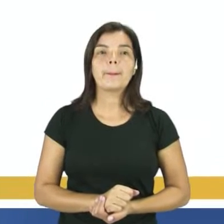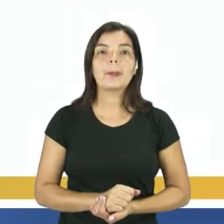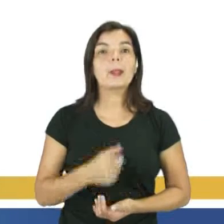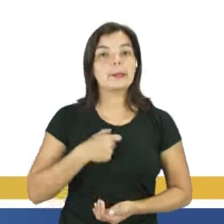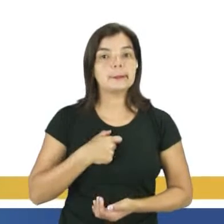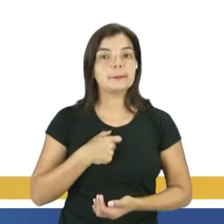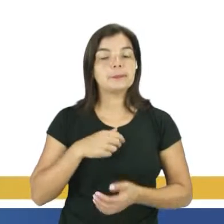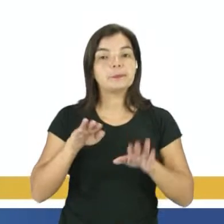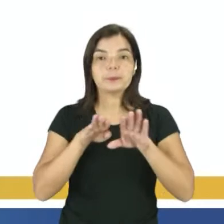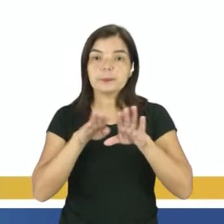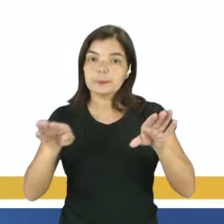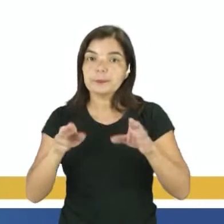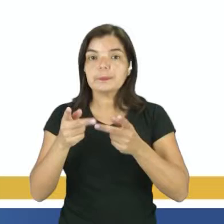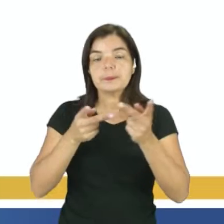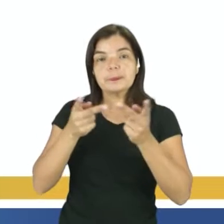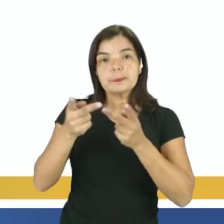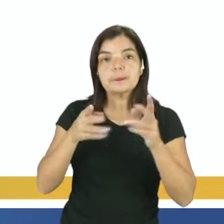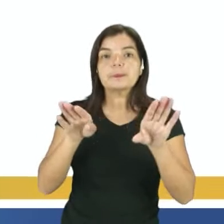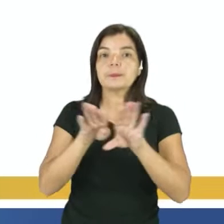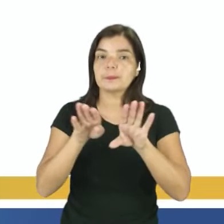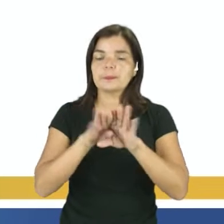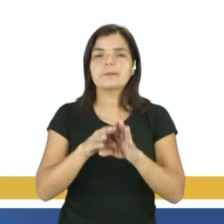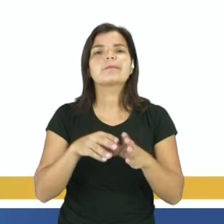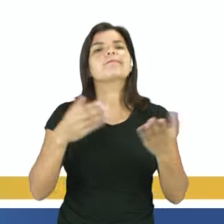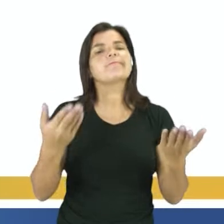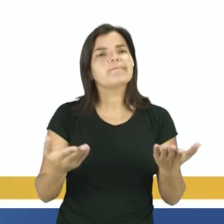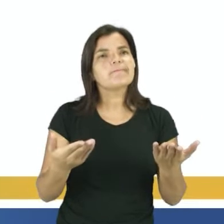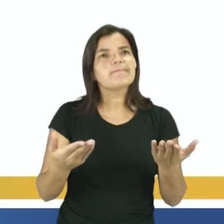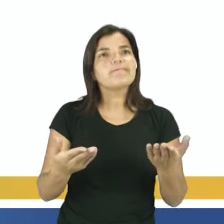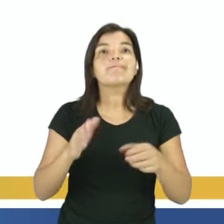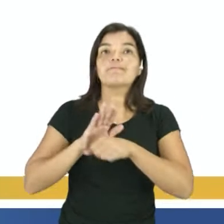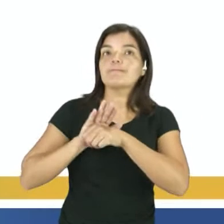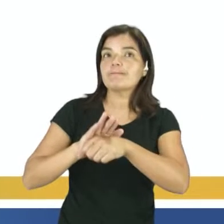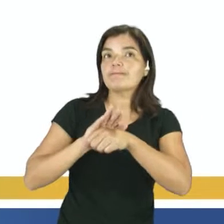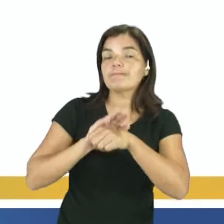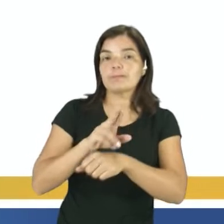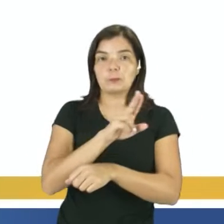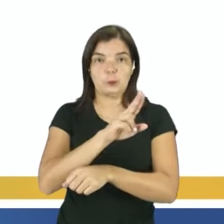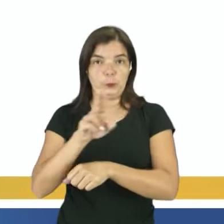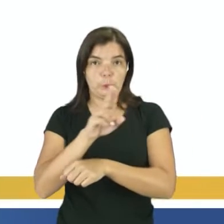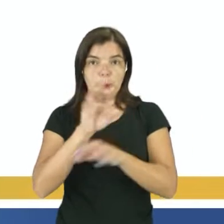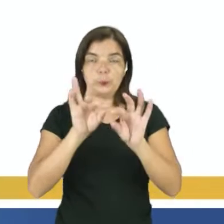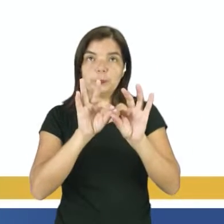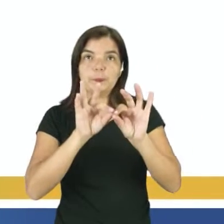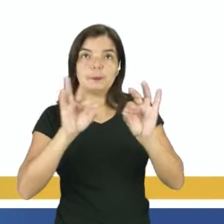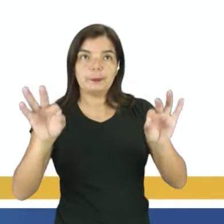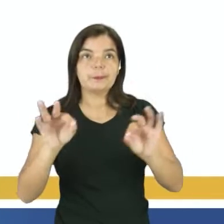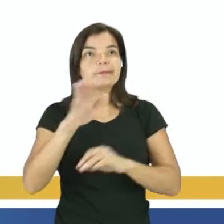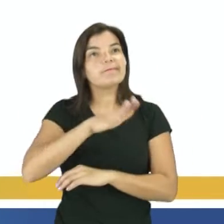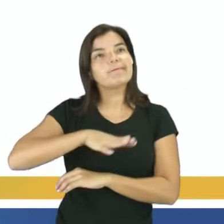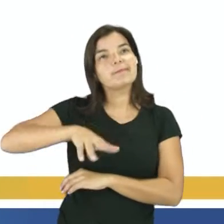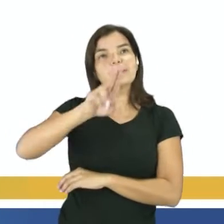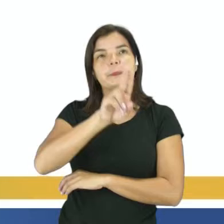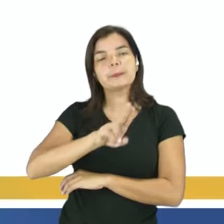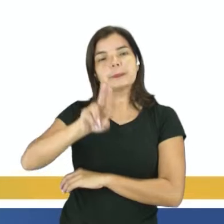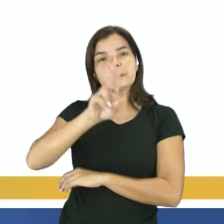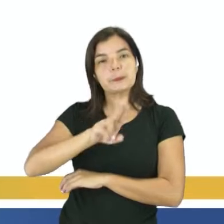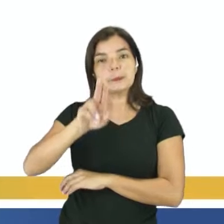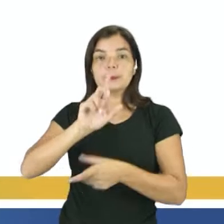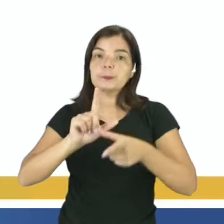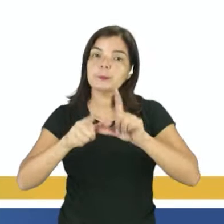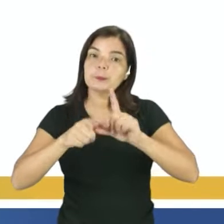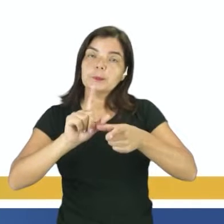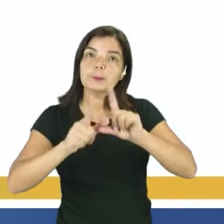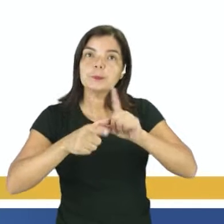Retas e planos, continuando. Então, quando atribuímos nomes às retas, geralmente a gente vai usar as